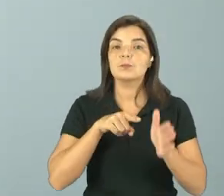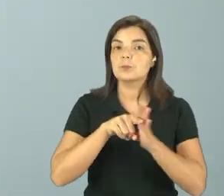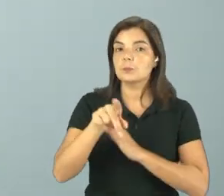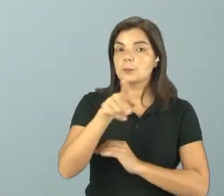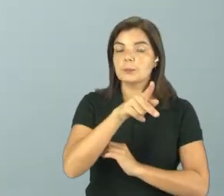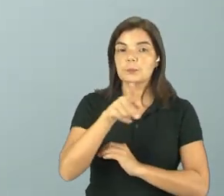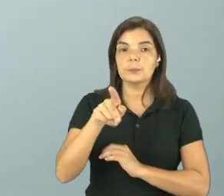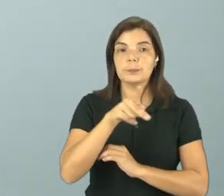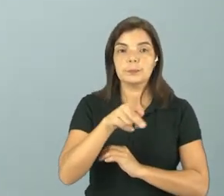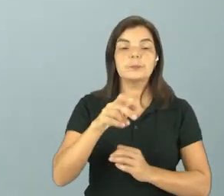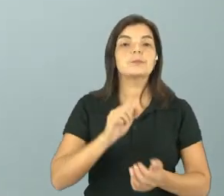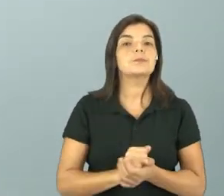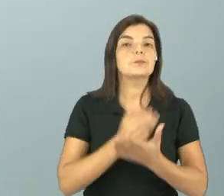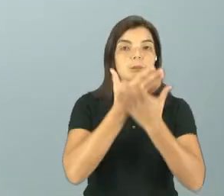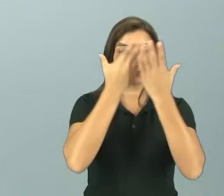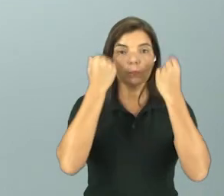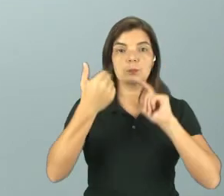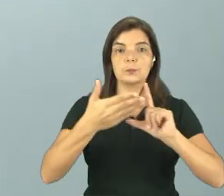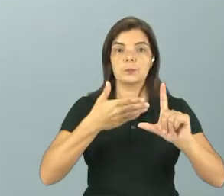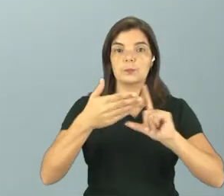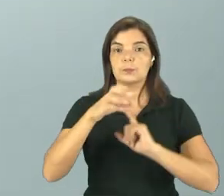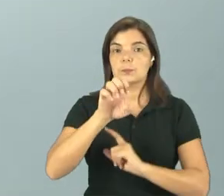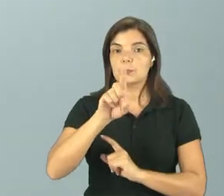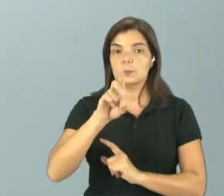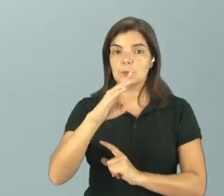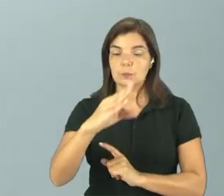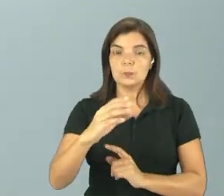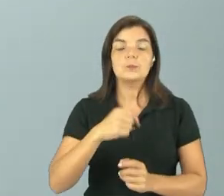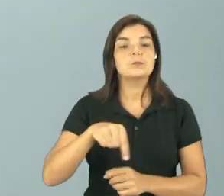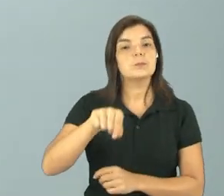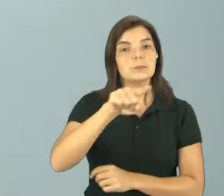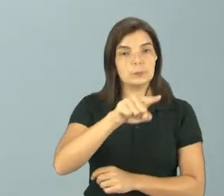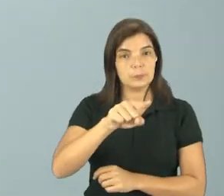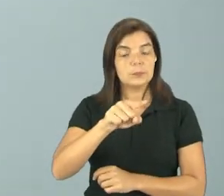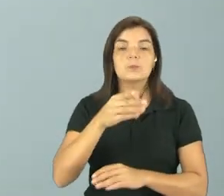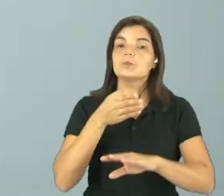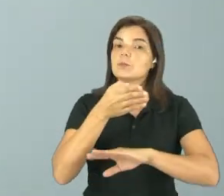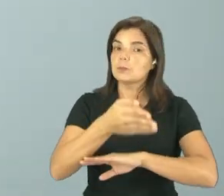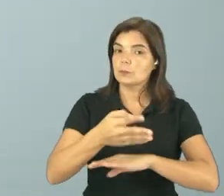o seu professor. Não esqueçam de acessar a plataforma Eduque para vocês terem